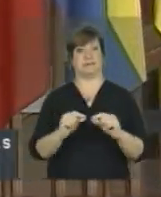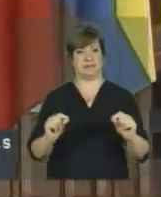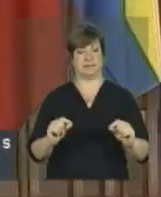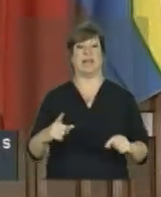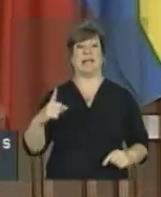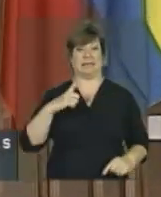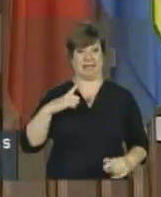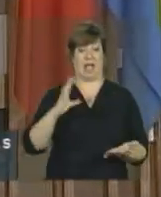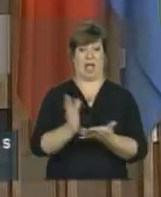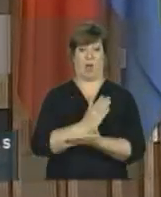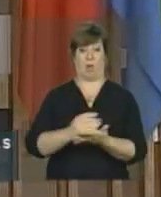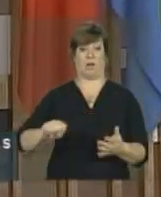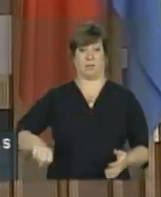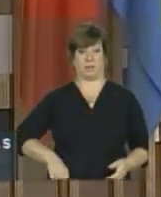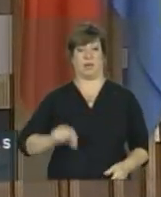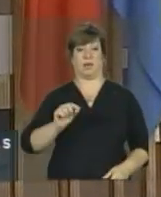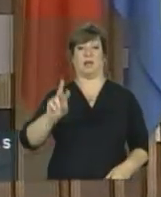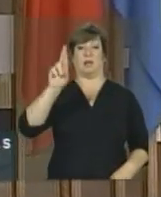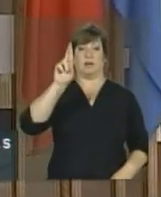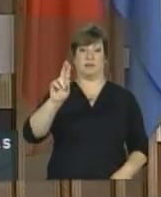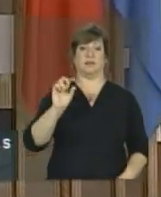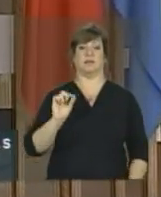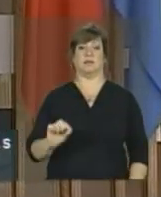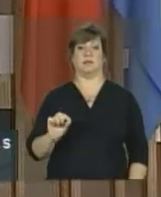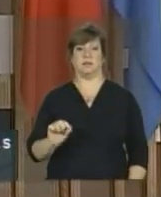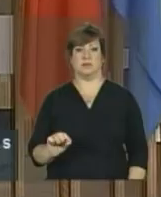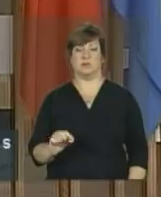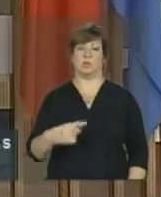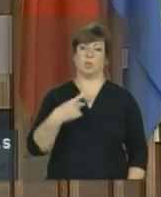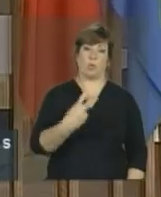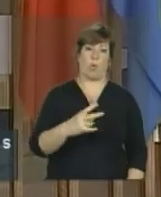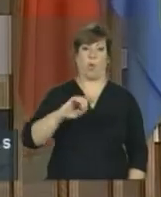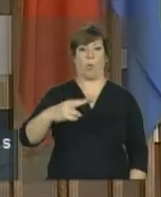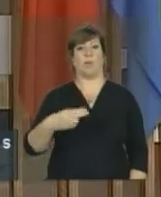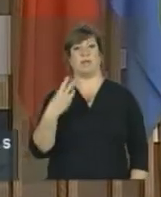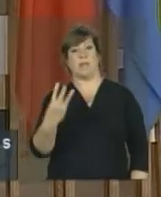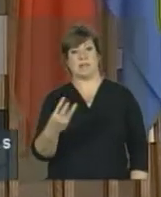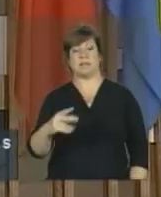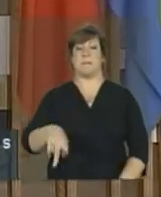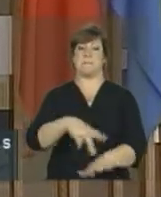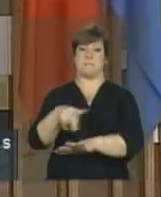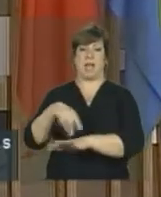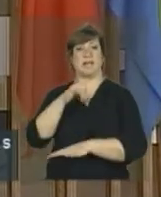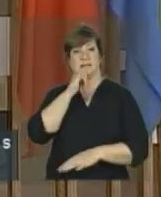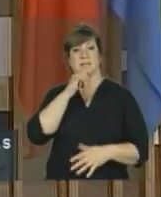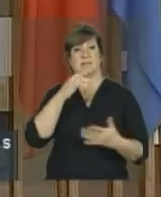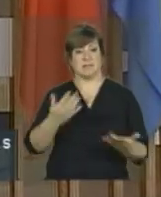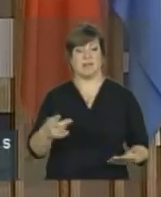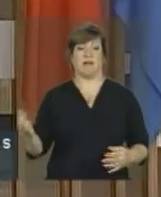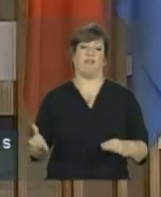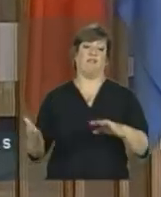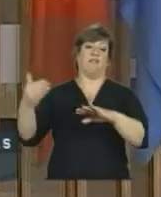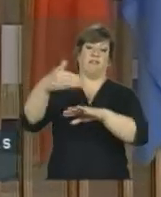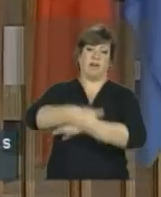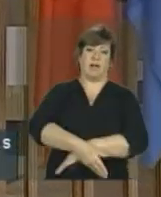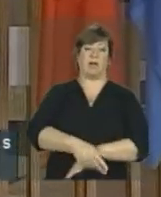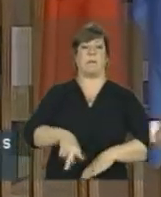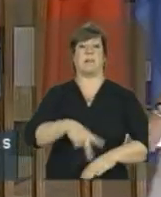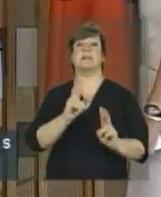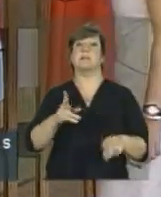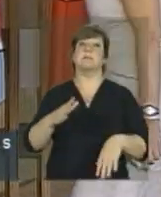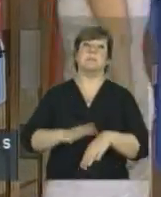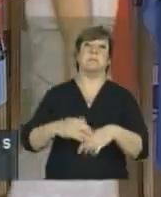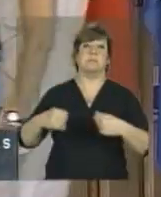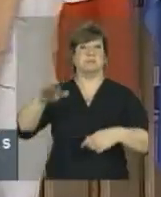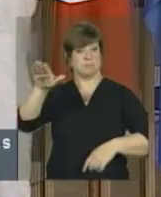Brasília. Existem embaixadores que representam dois ou três países, por exemplo, e vão ao país assim